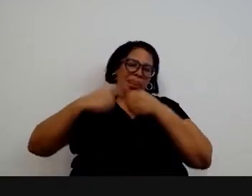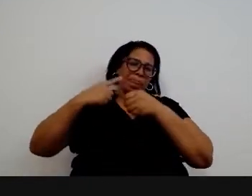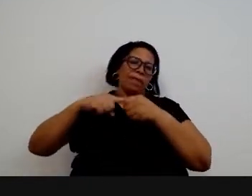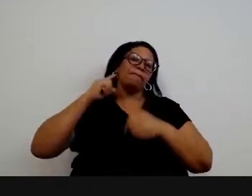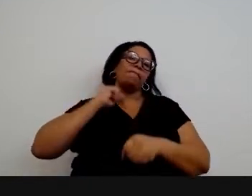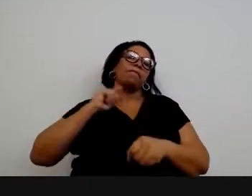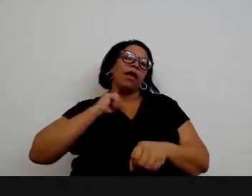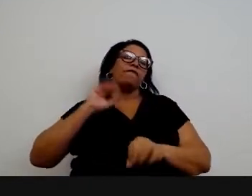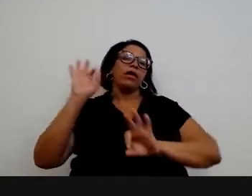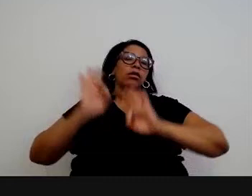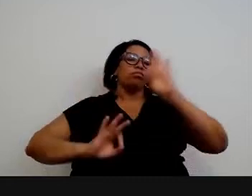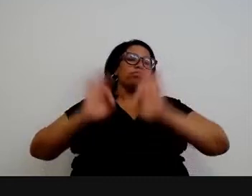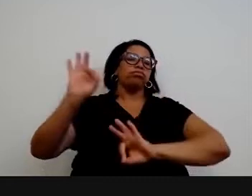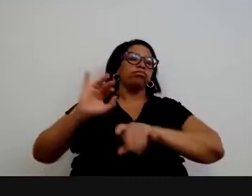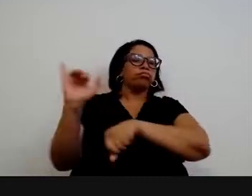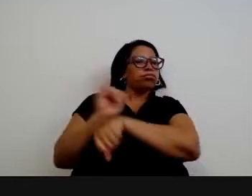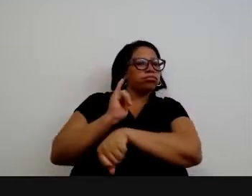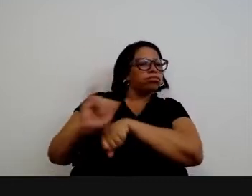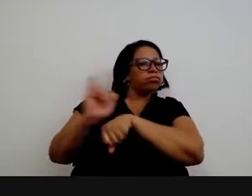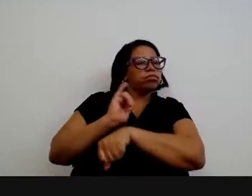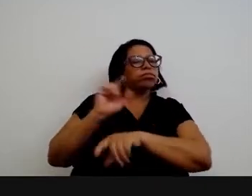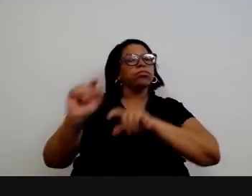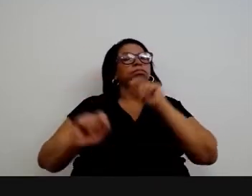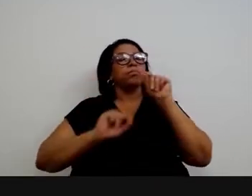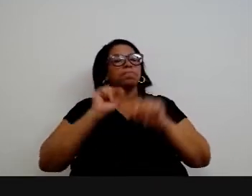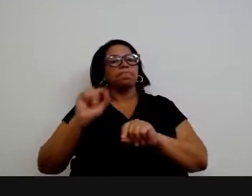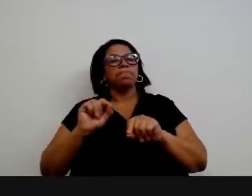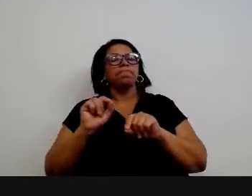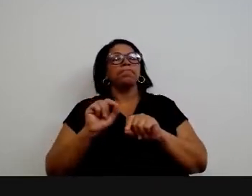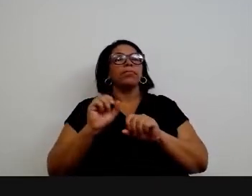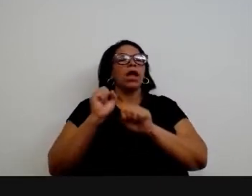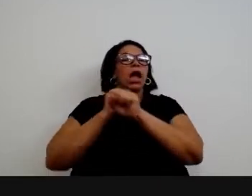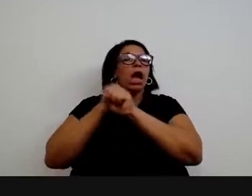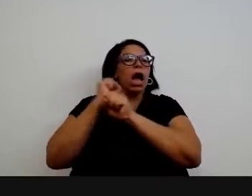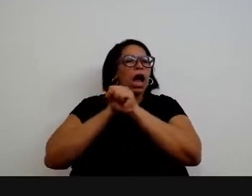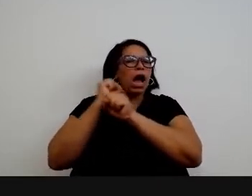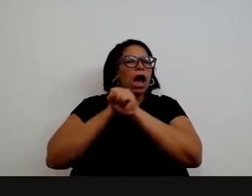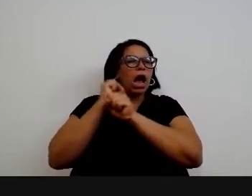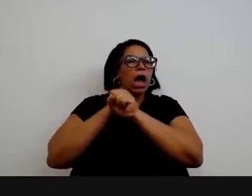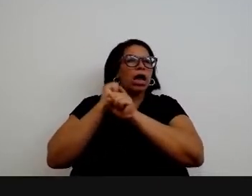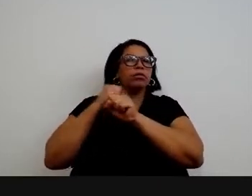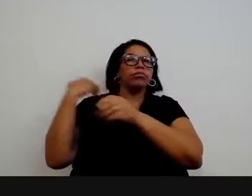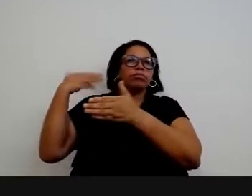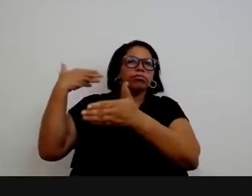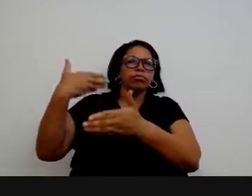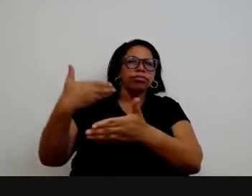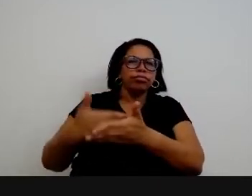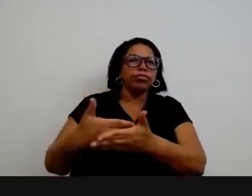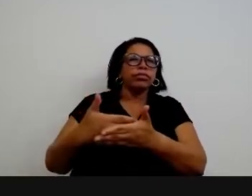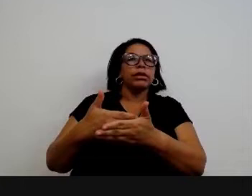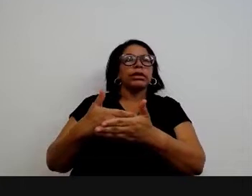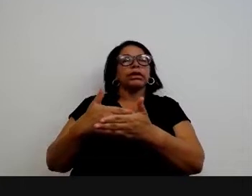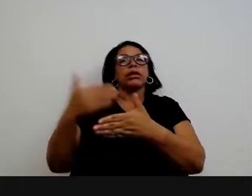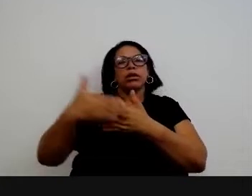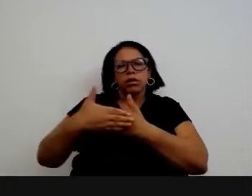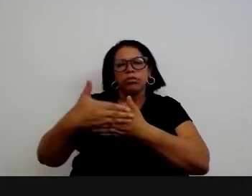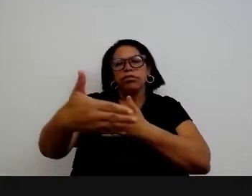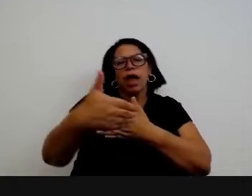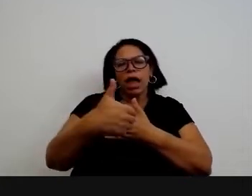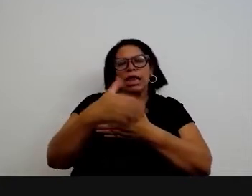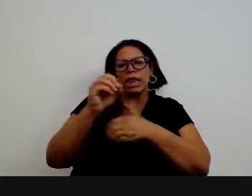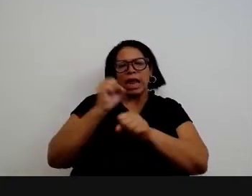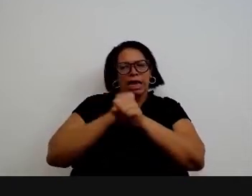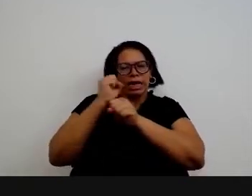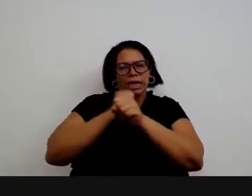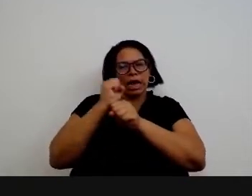um planejamento estratégico e que planejou os seus próximos